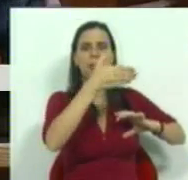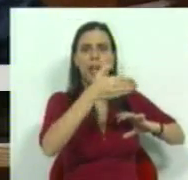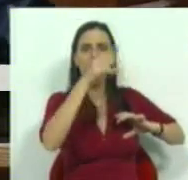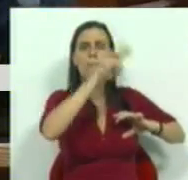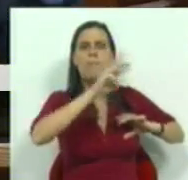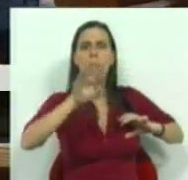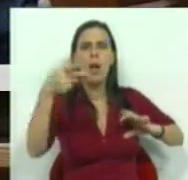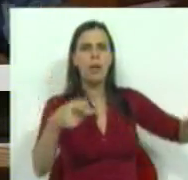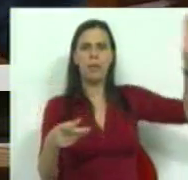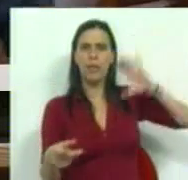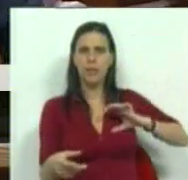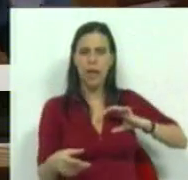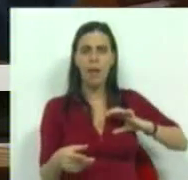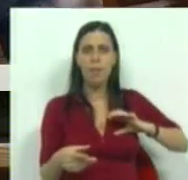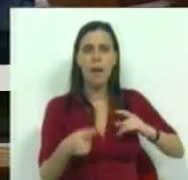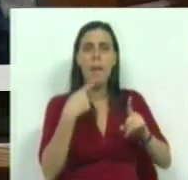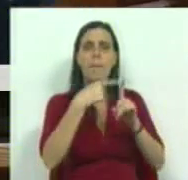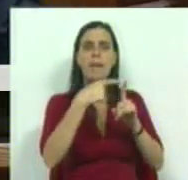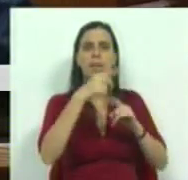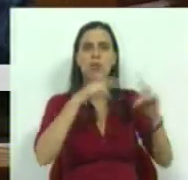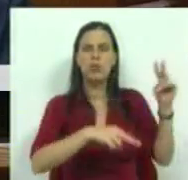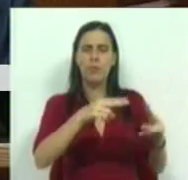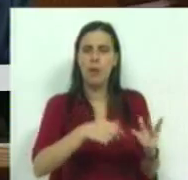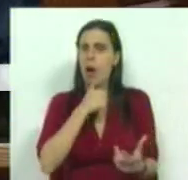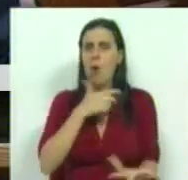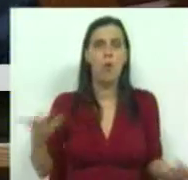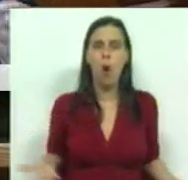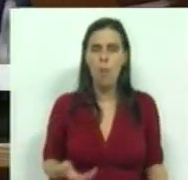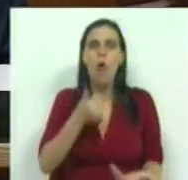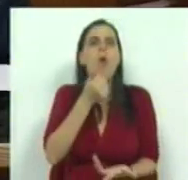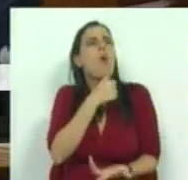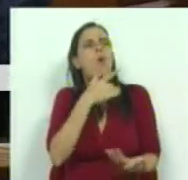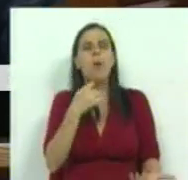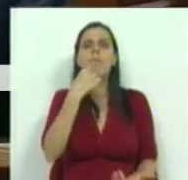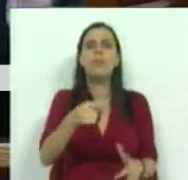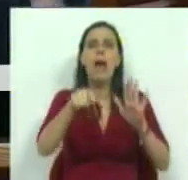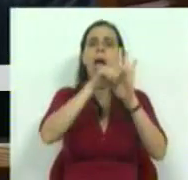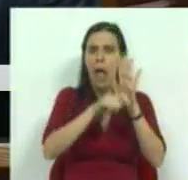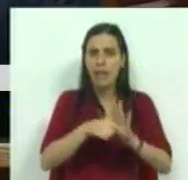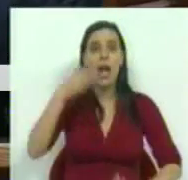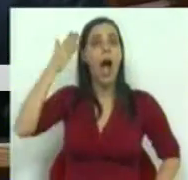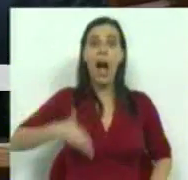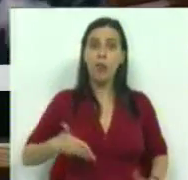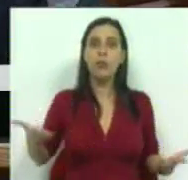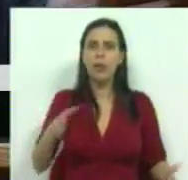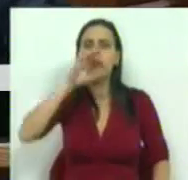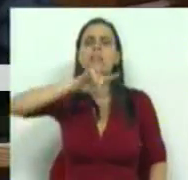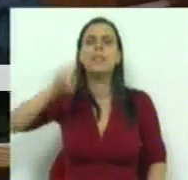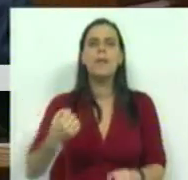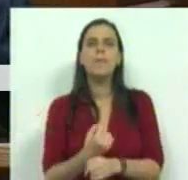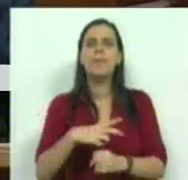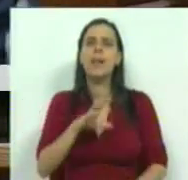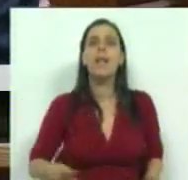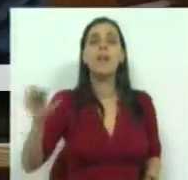1.700 milhões de euros em benefícios fiscais? Como é que podem falar de ética na austeridade quando o